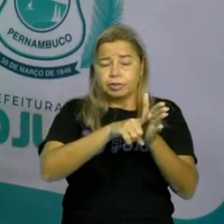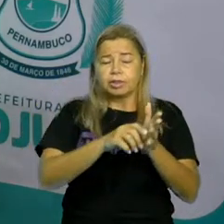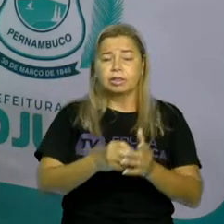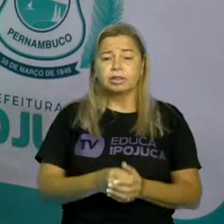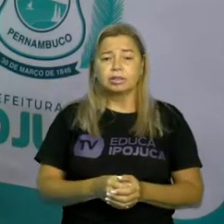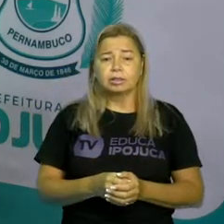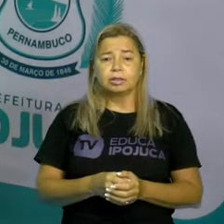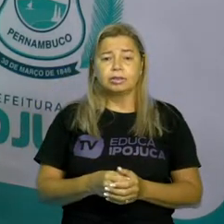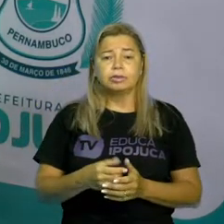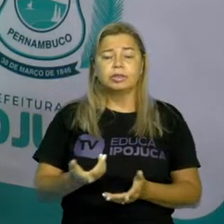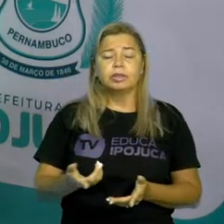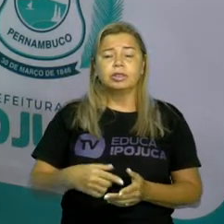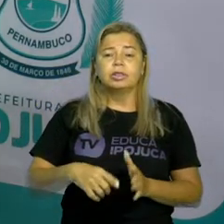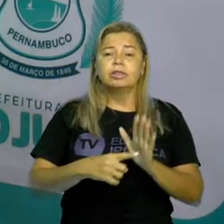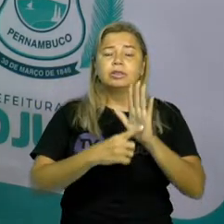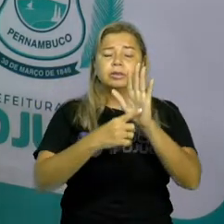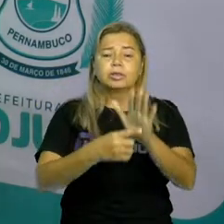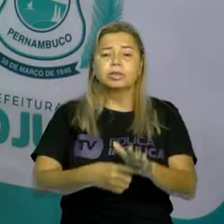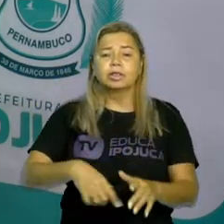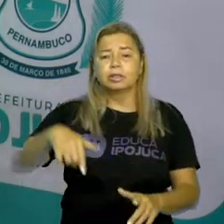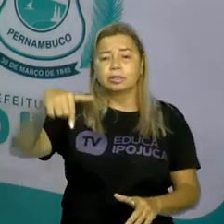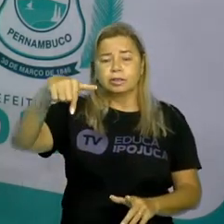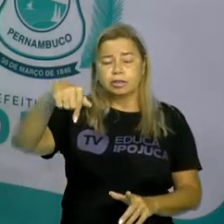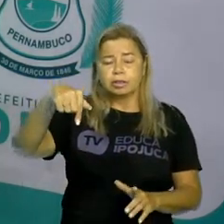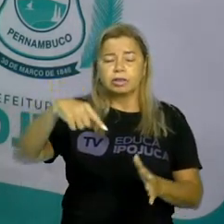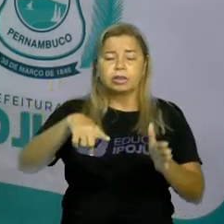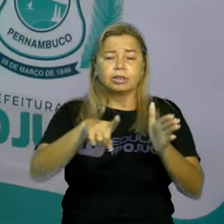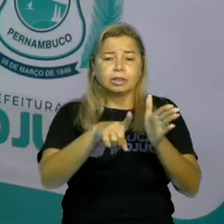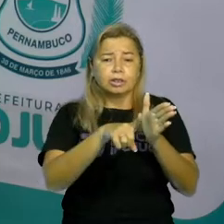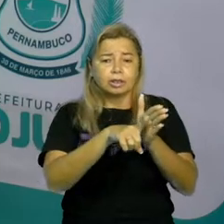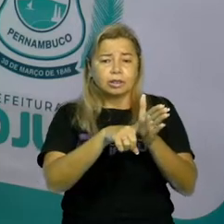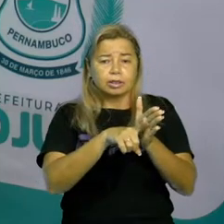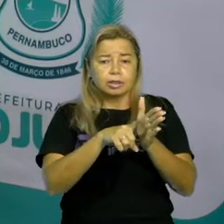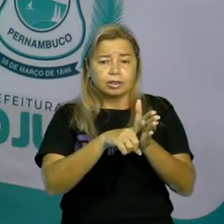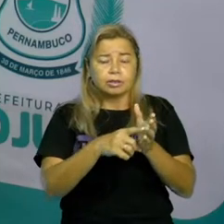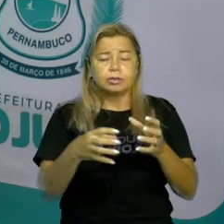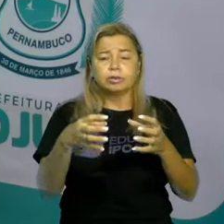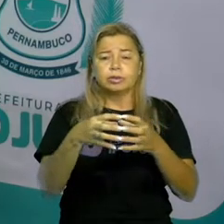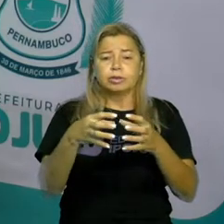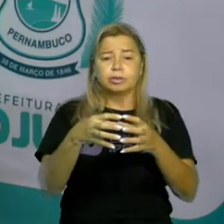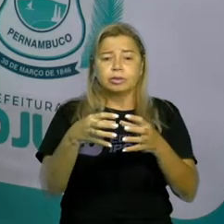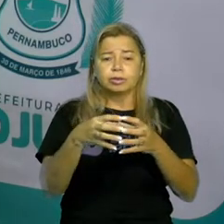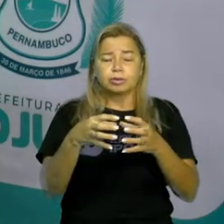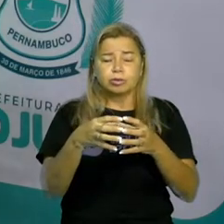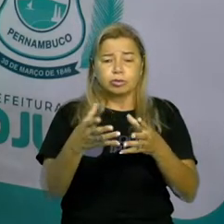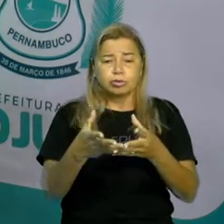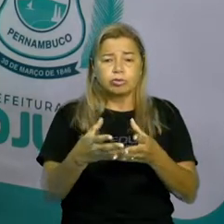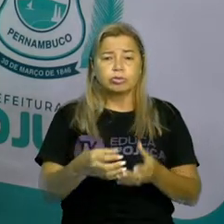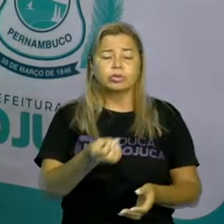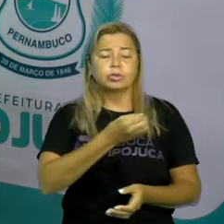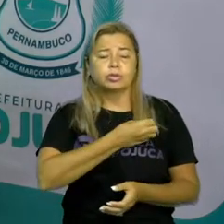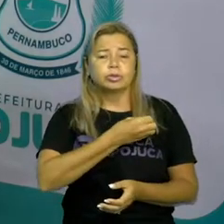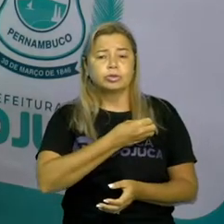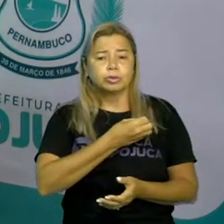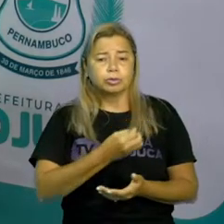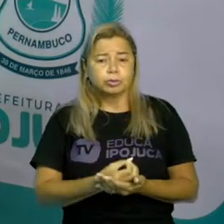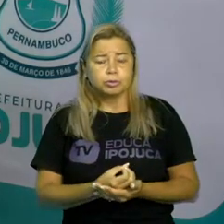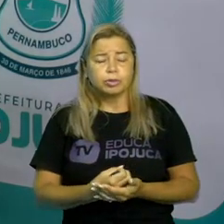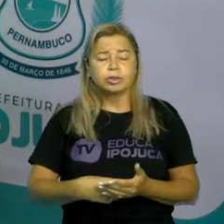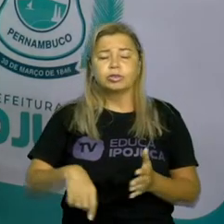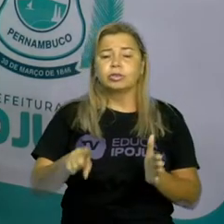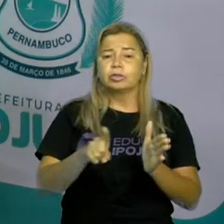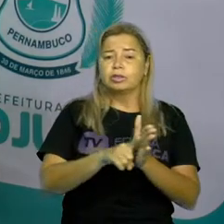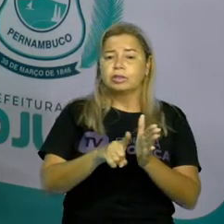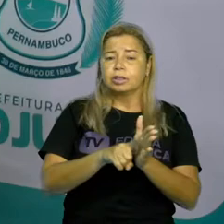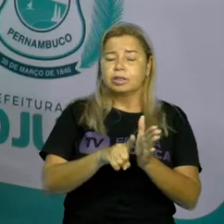representados pela letra que com o sinal negativo ele é o conjunto composta pelos números racionais negativos